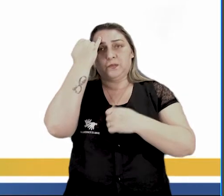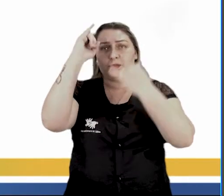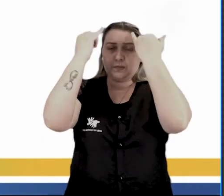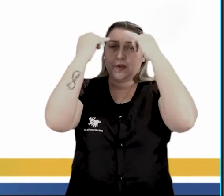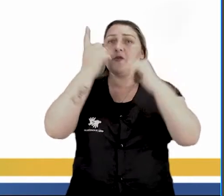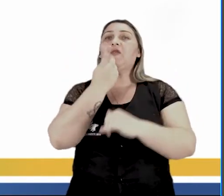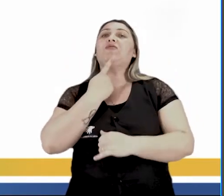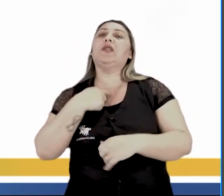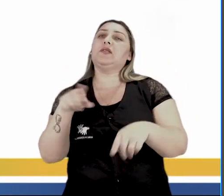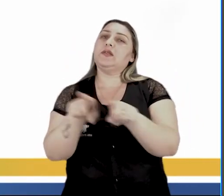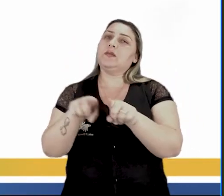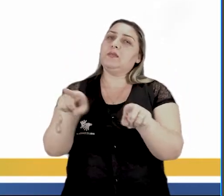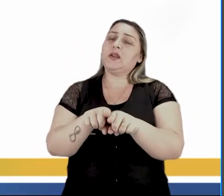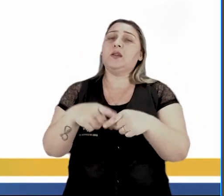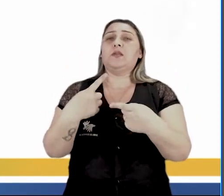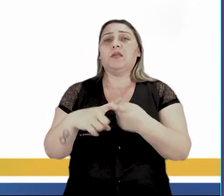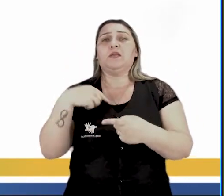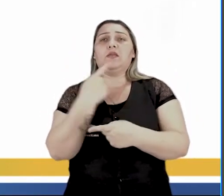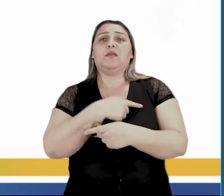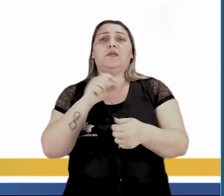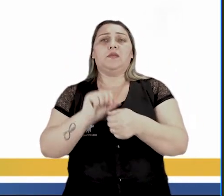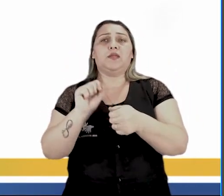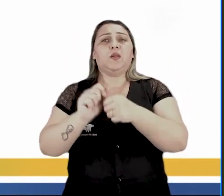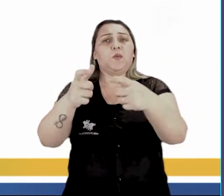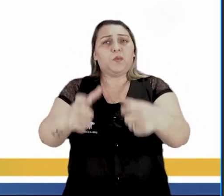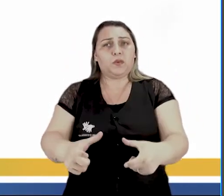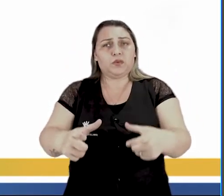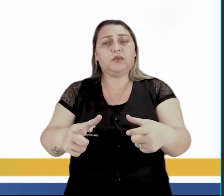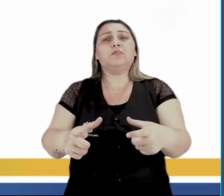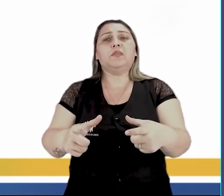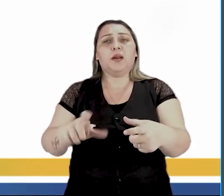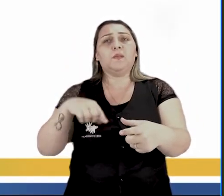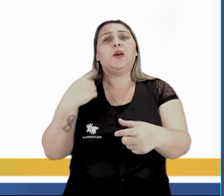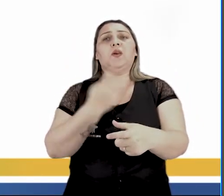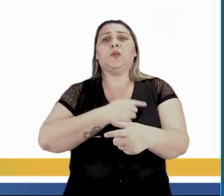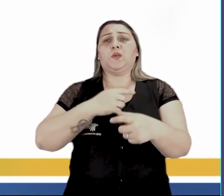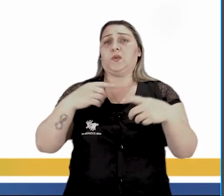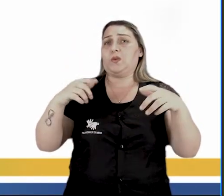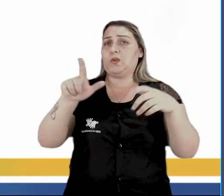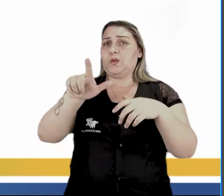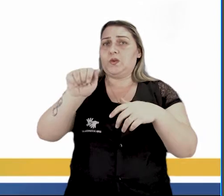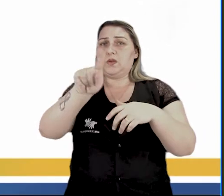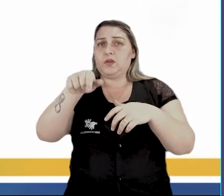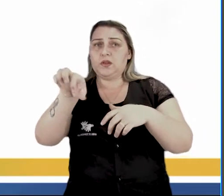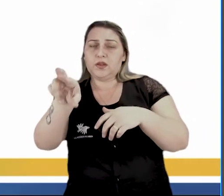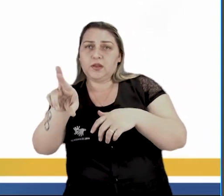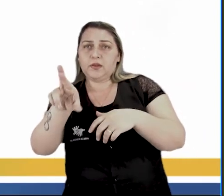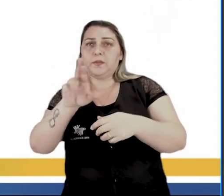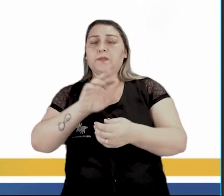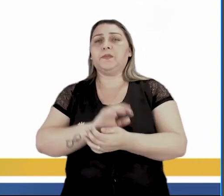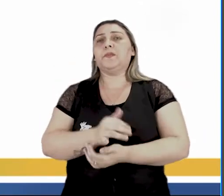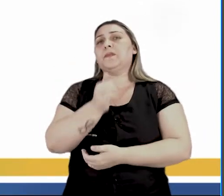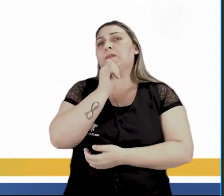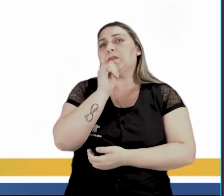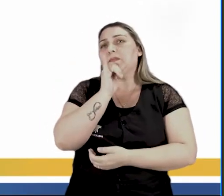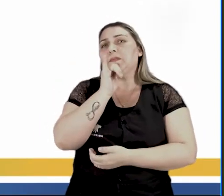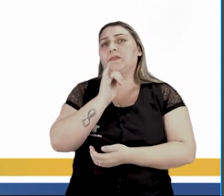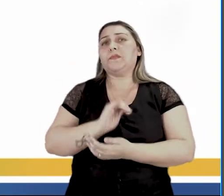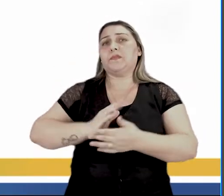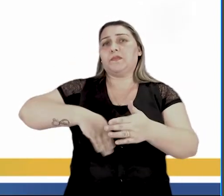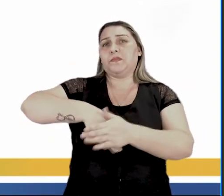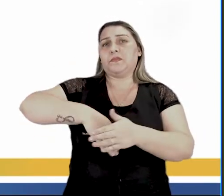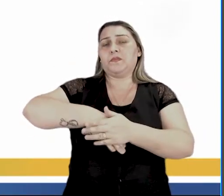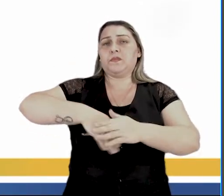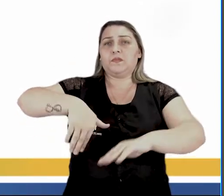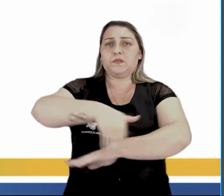e vontade, porque a gente pode fazer de qualquer espaço um espaço para o nosso lazer. Por exemplo, o futebol